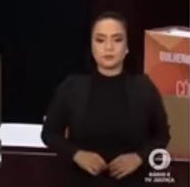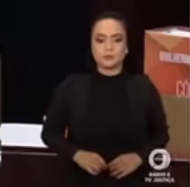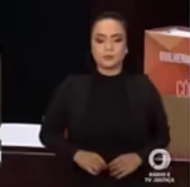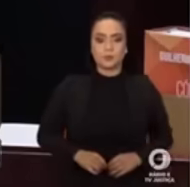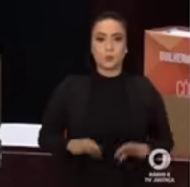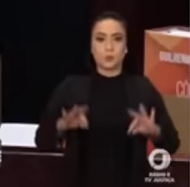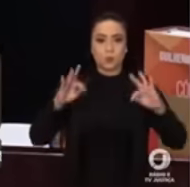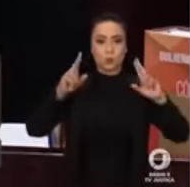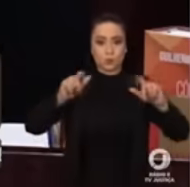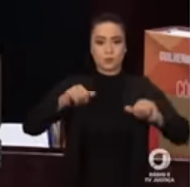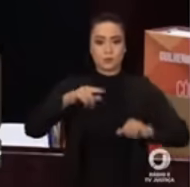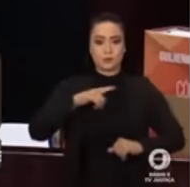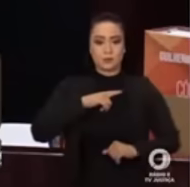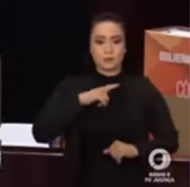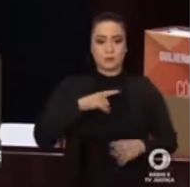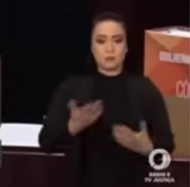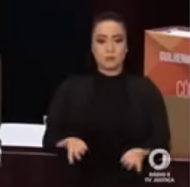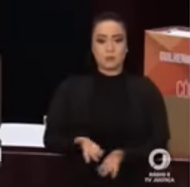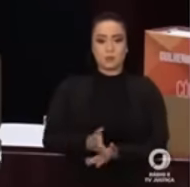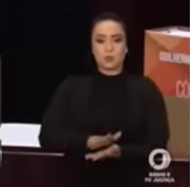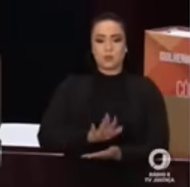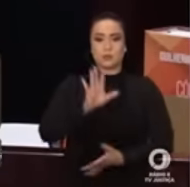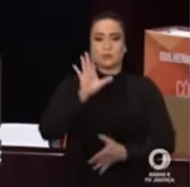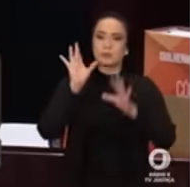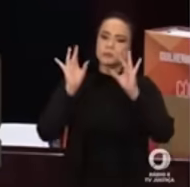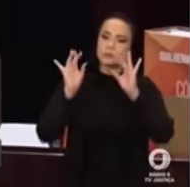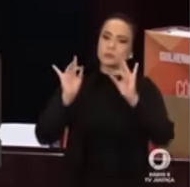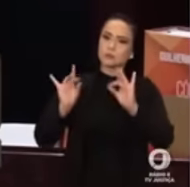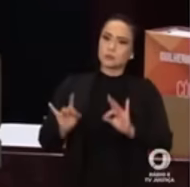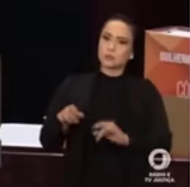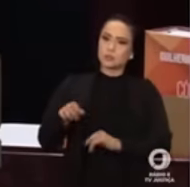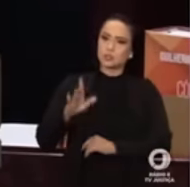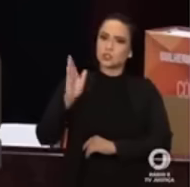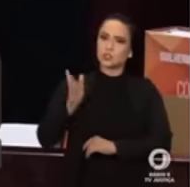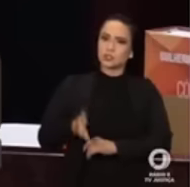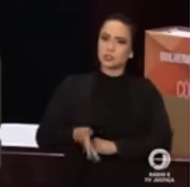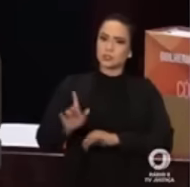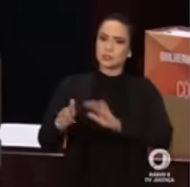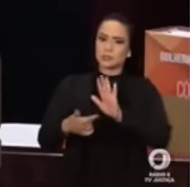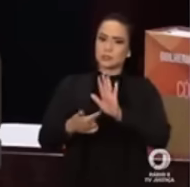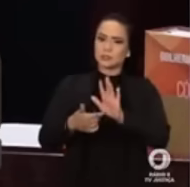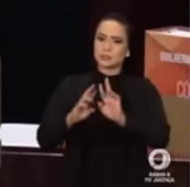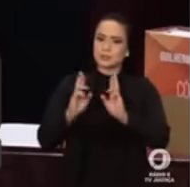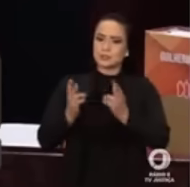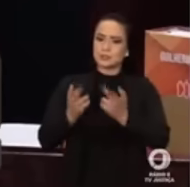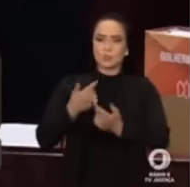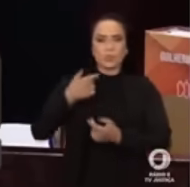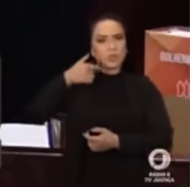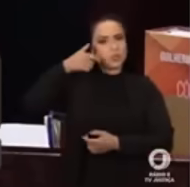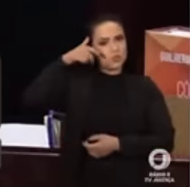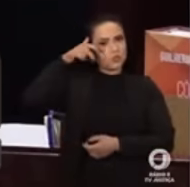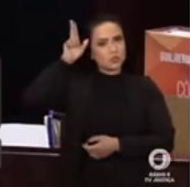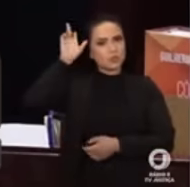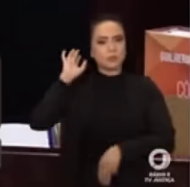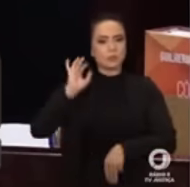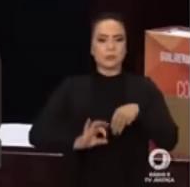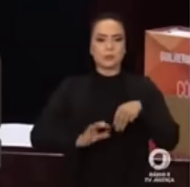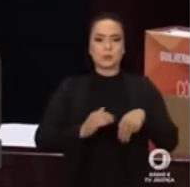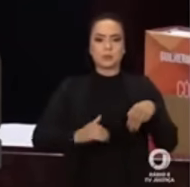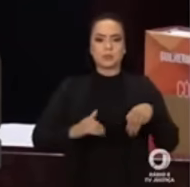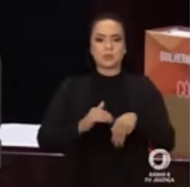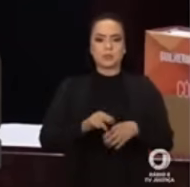consta do processo com detalhamento, e isso aqui já foi apresentado na sessão de anteontem pelo ministro